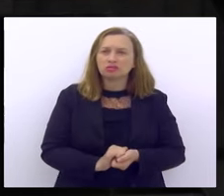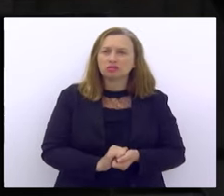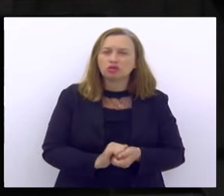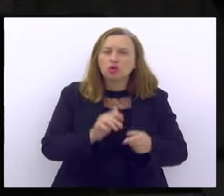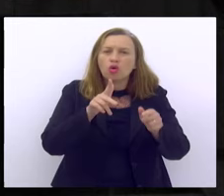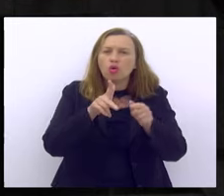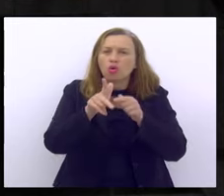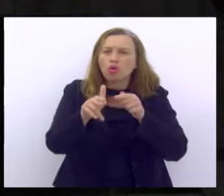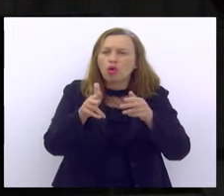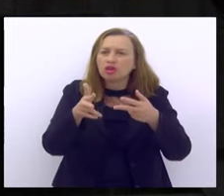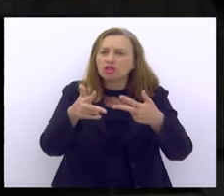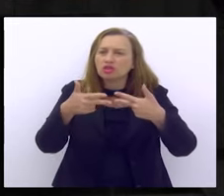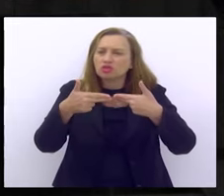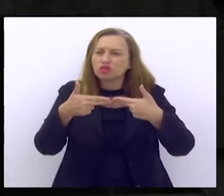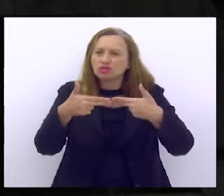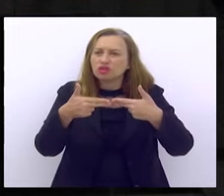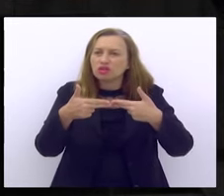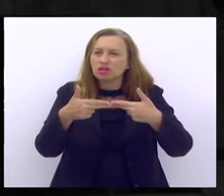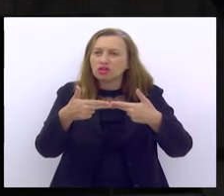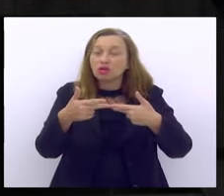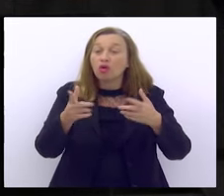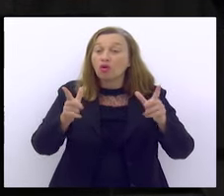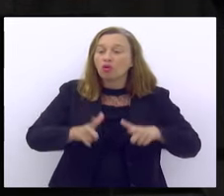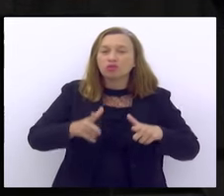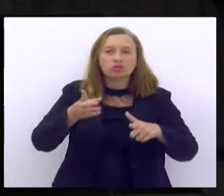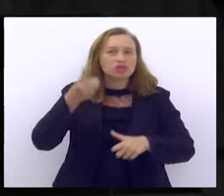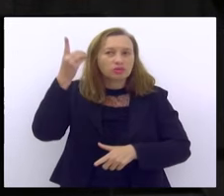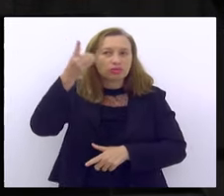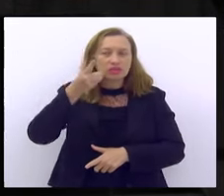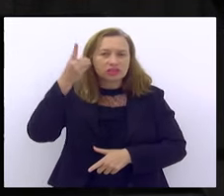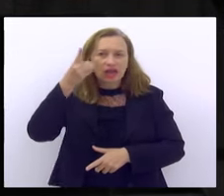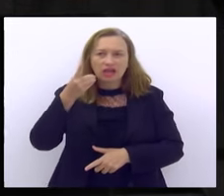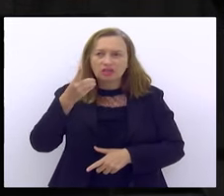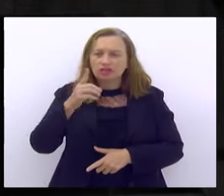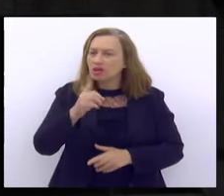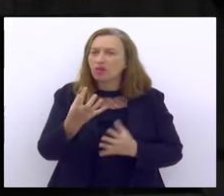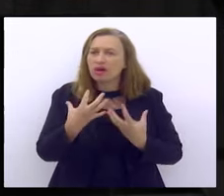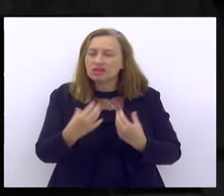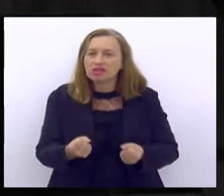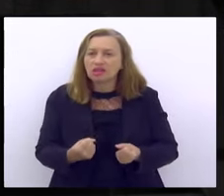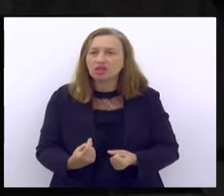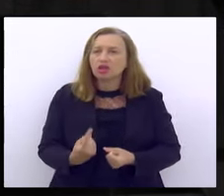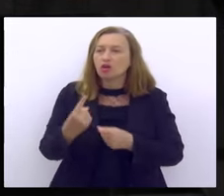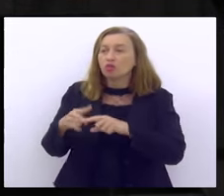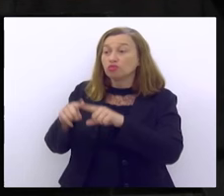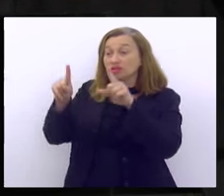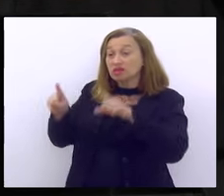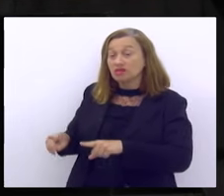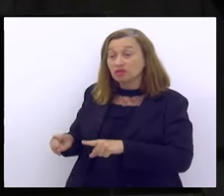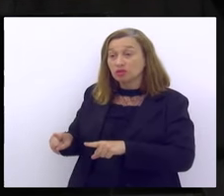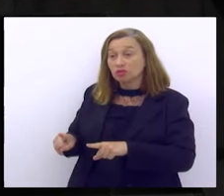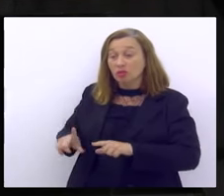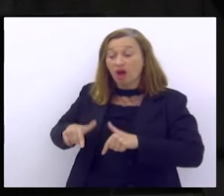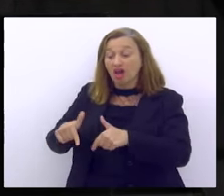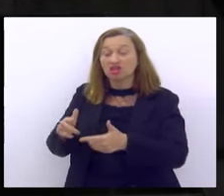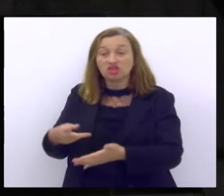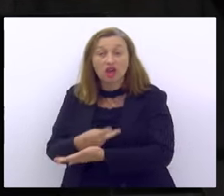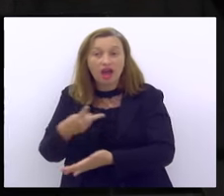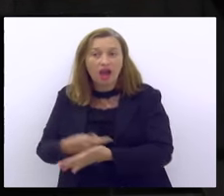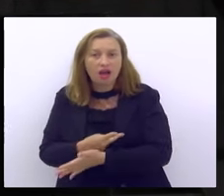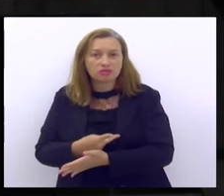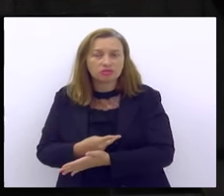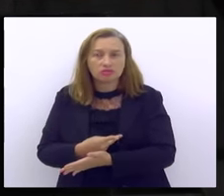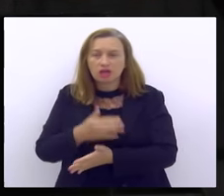vídeo, onde um deputado se indigna, porque um servidor, mau servidor, não